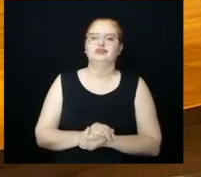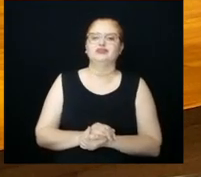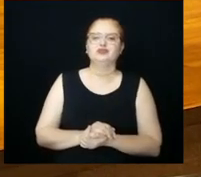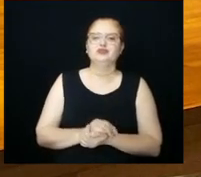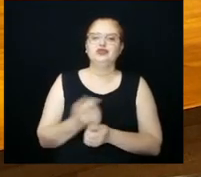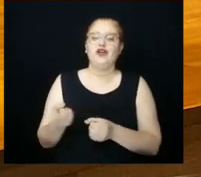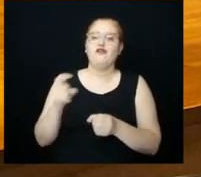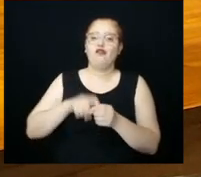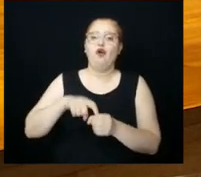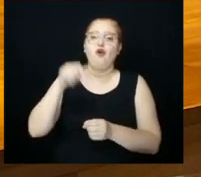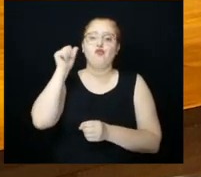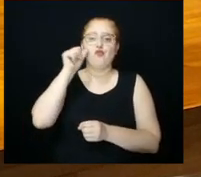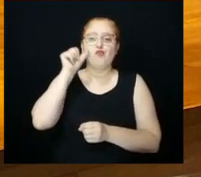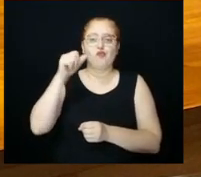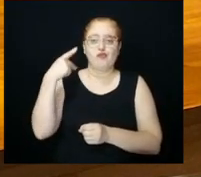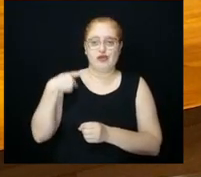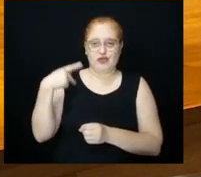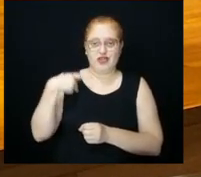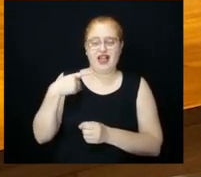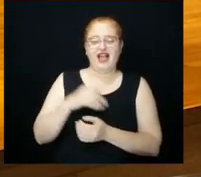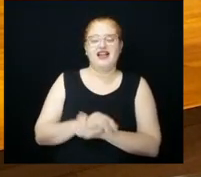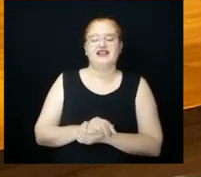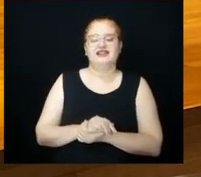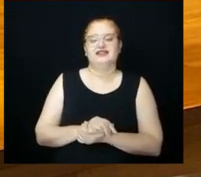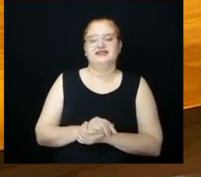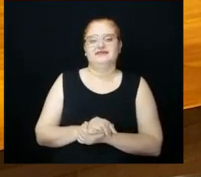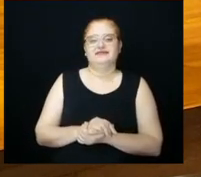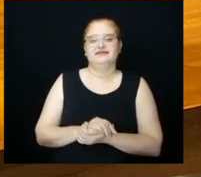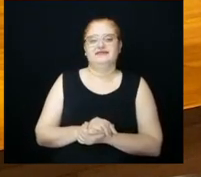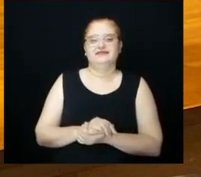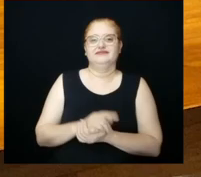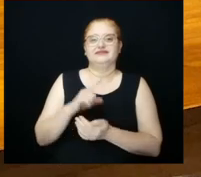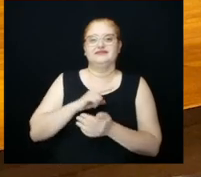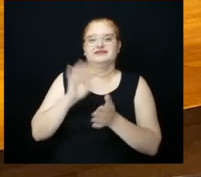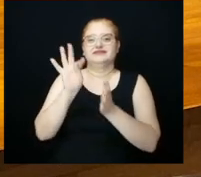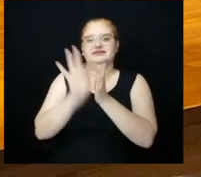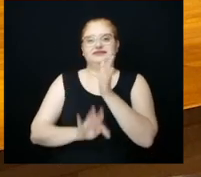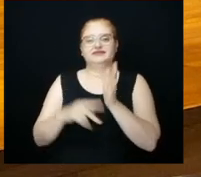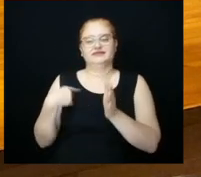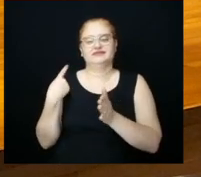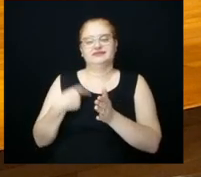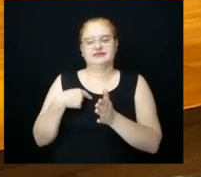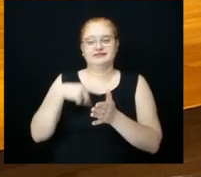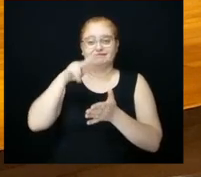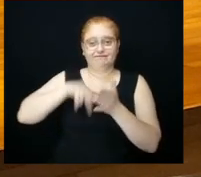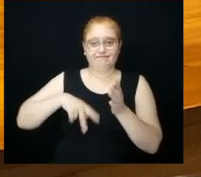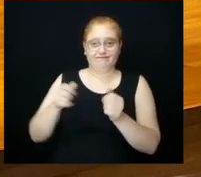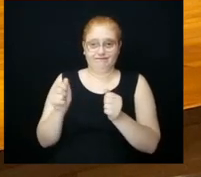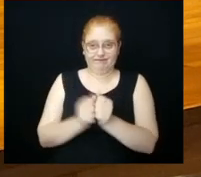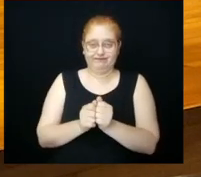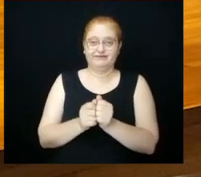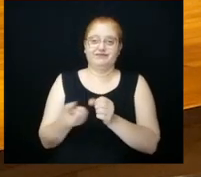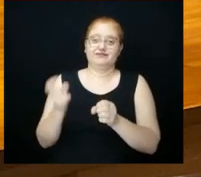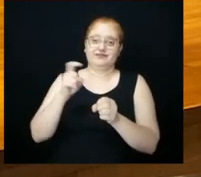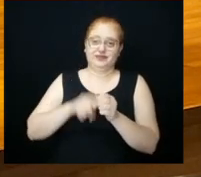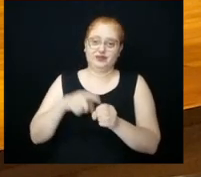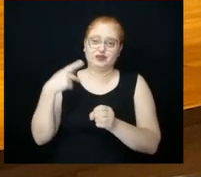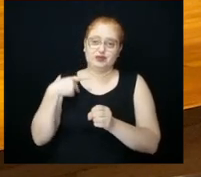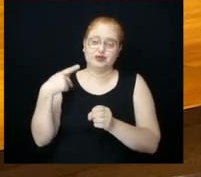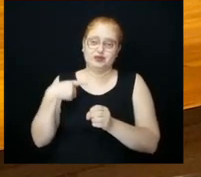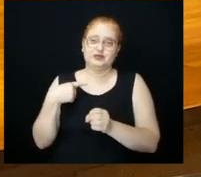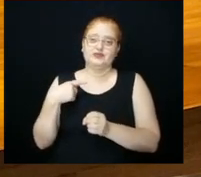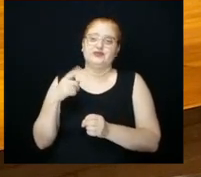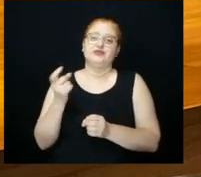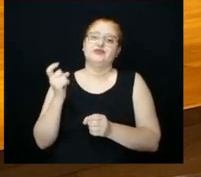O retorno dela, que é isso que eu quero que a gente... Eu até coloquei um texto aqui para nós lermos juntos, né? Que o retorno dela é,